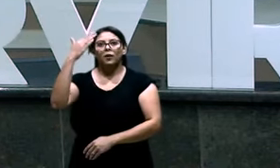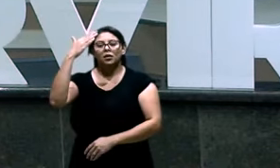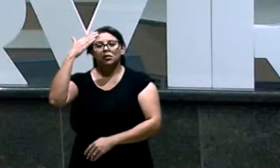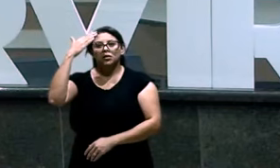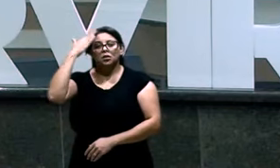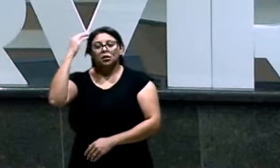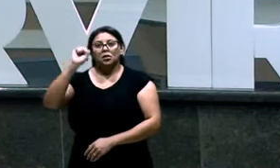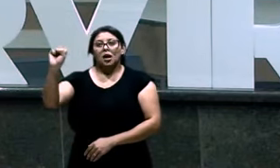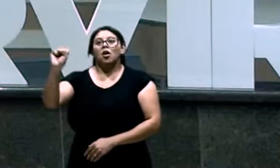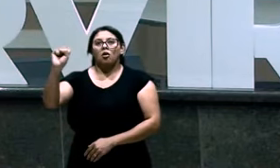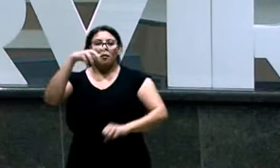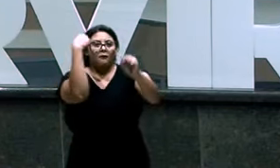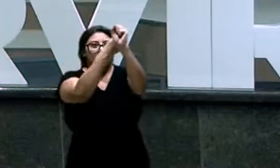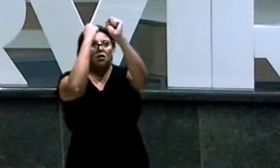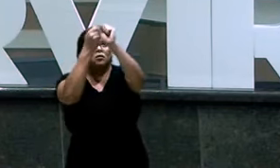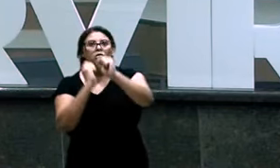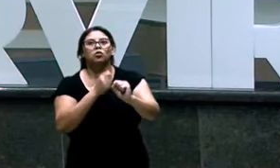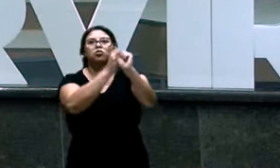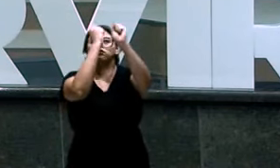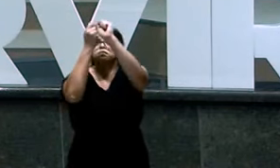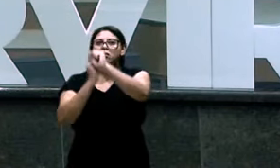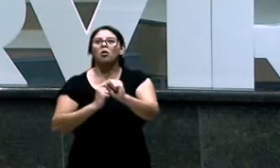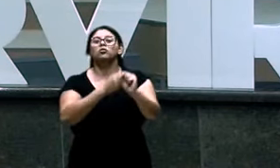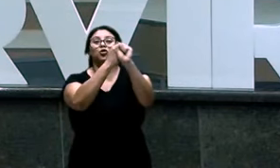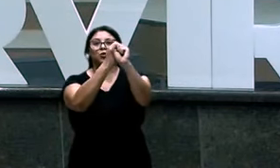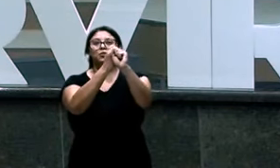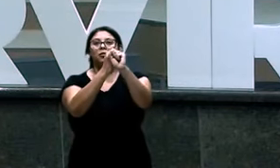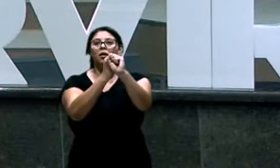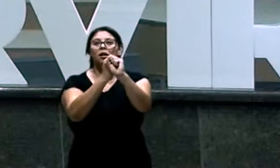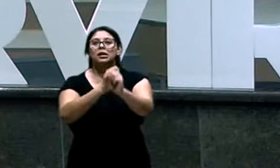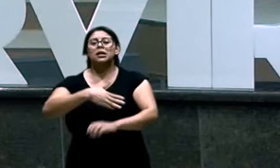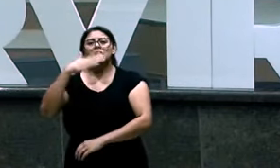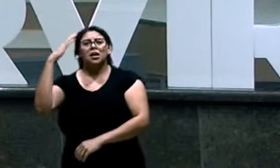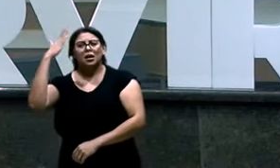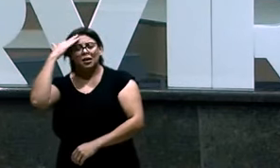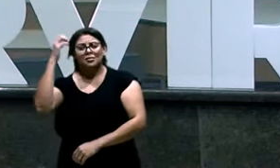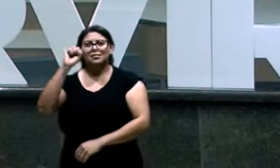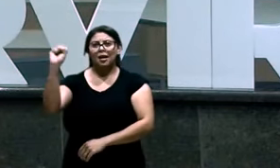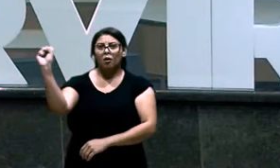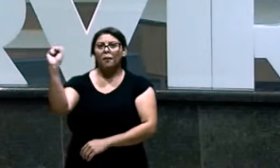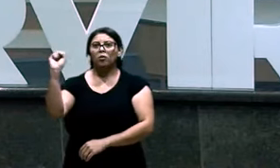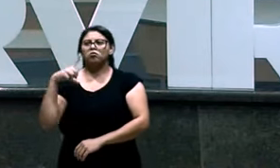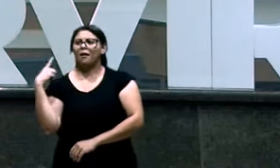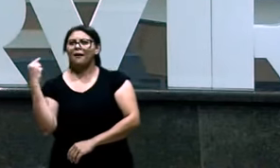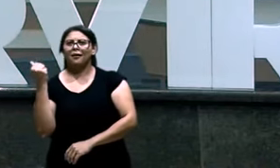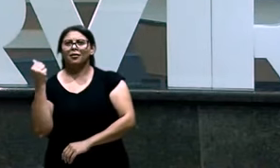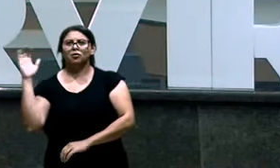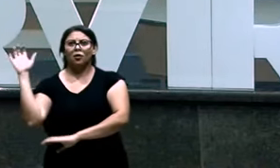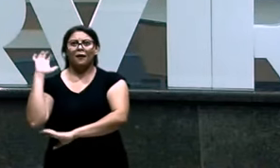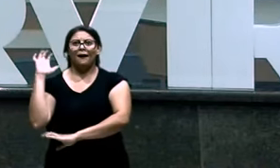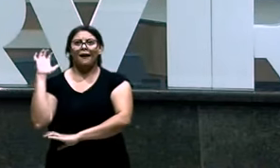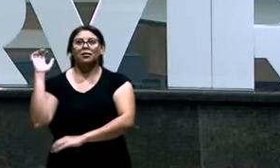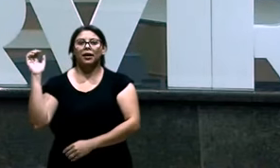os recursos necessários e os recursos que o pai deixou. E agora é Salomão que dá o seguimento.